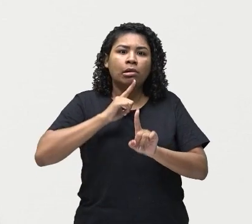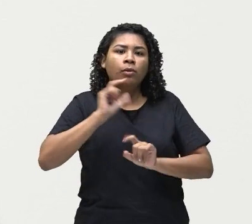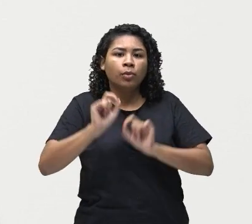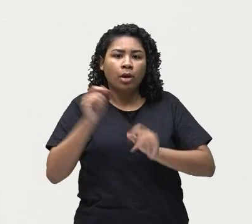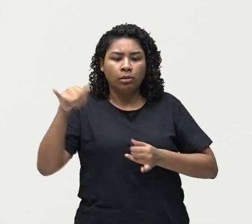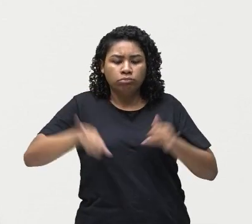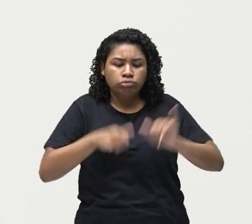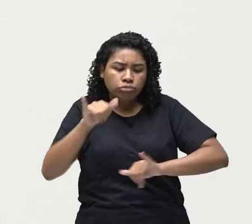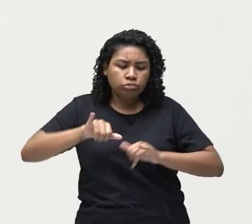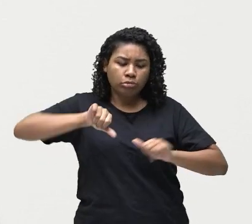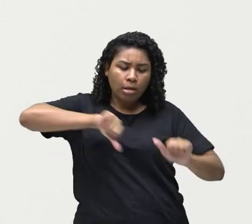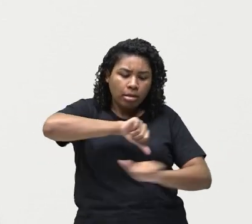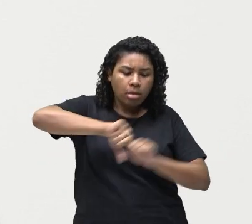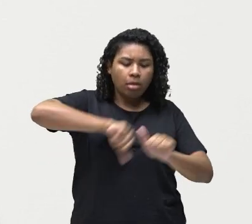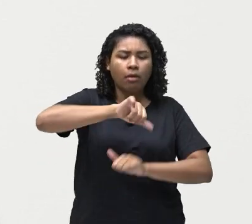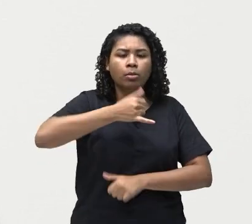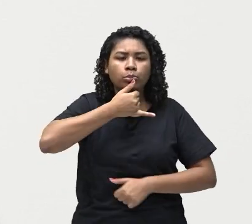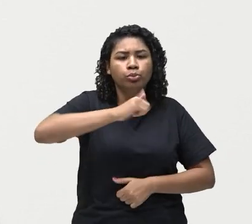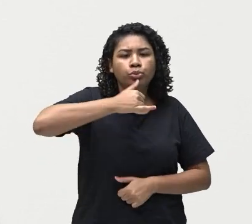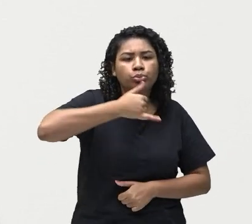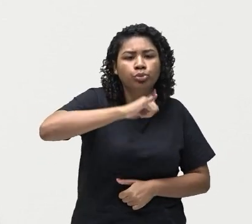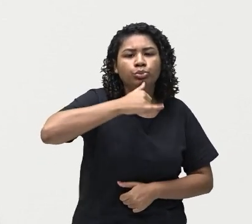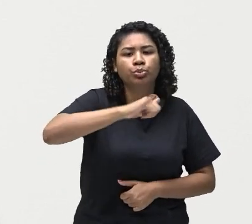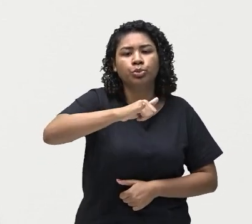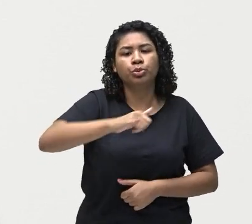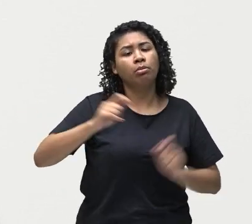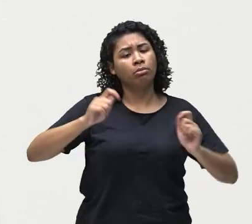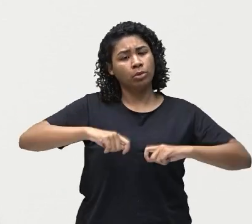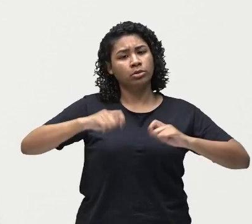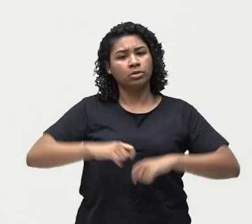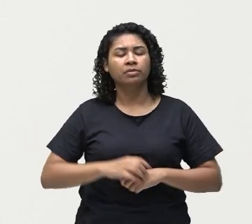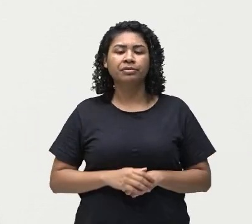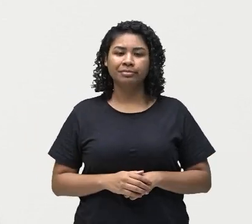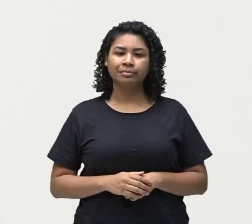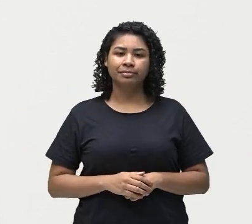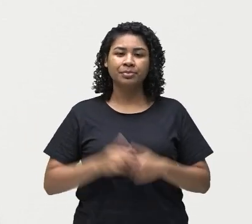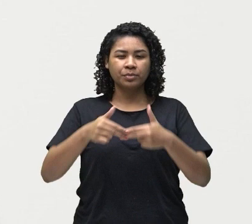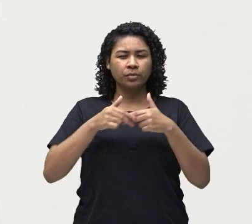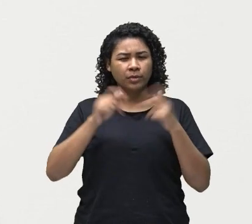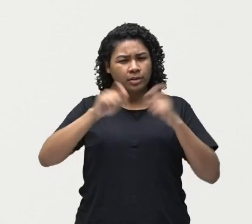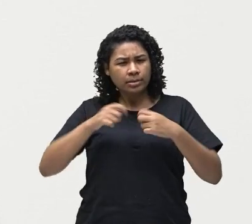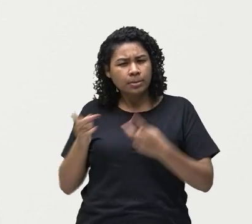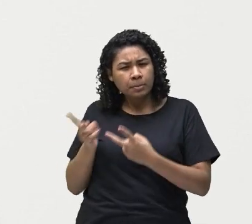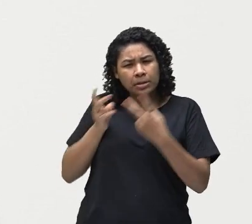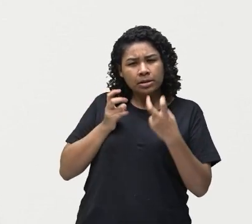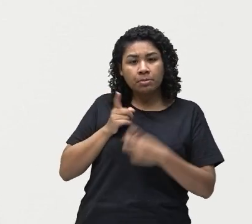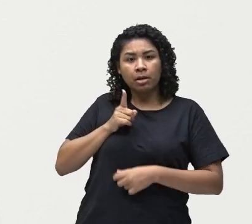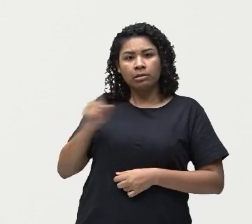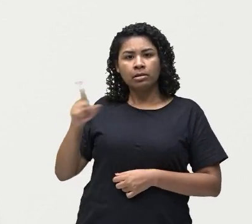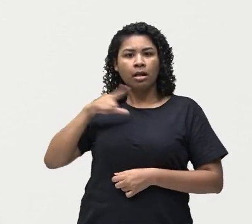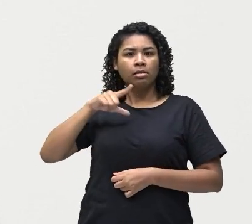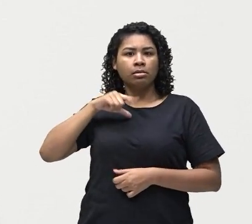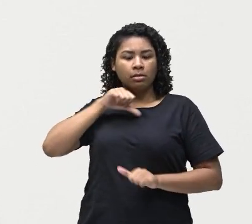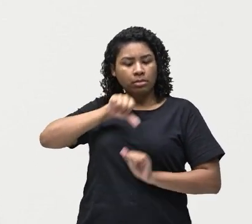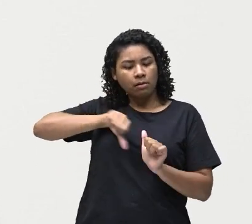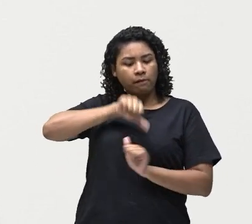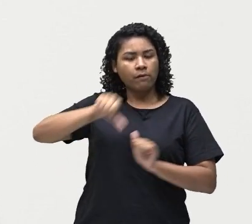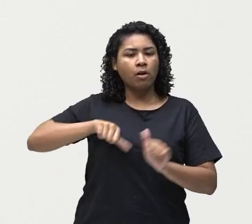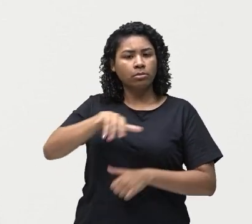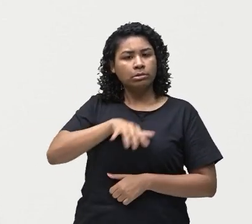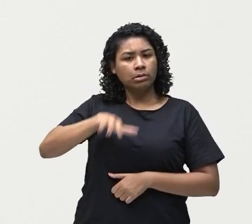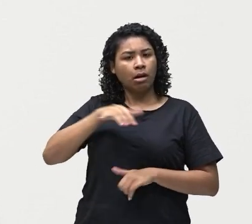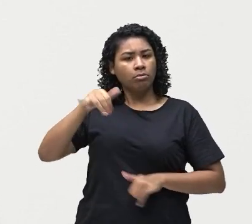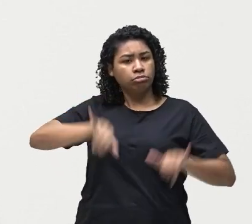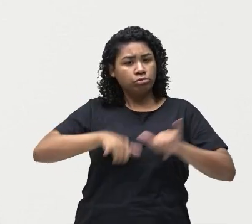química em energia mecânica né então a gente vai observar que nessa reação química é necessário a utilização de